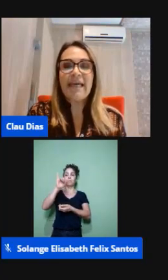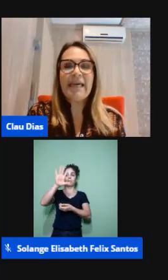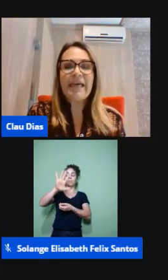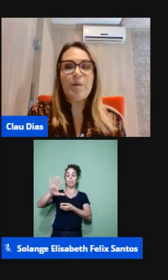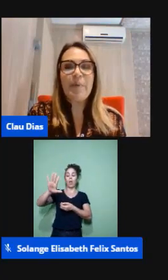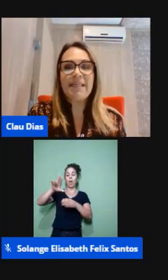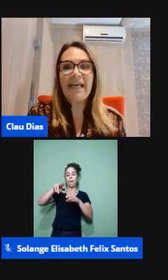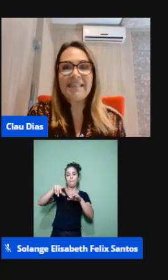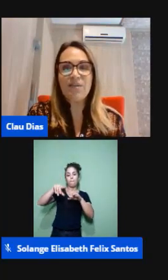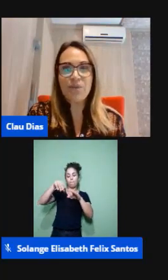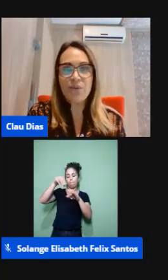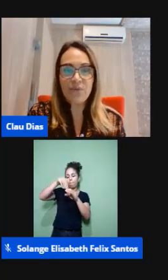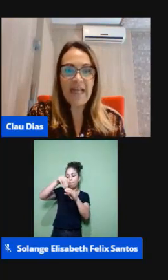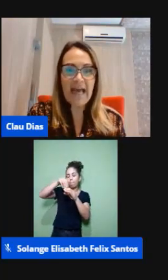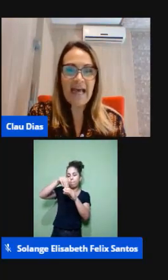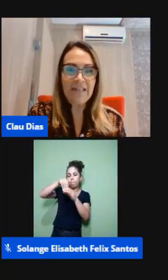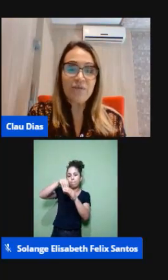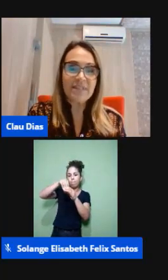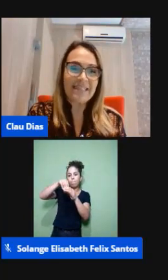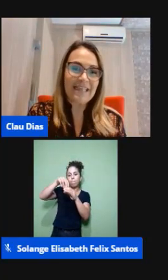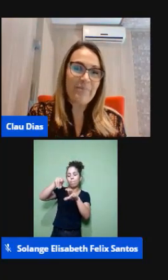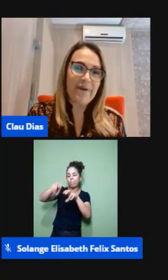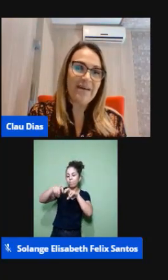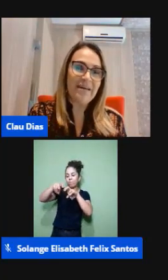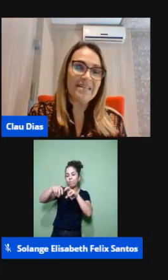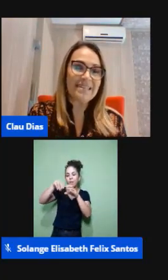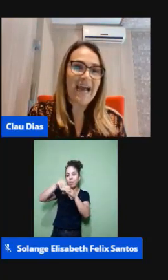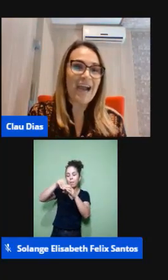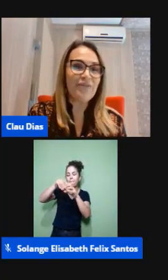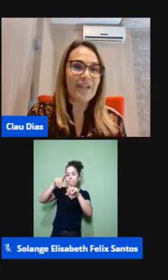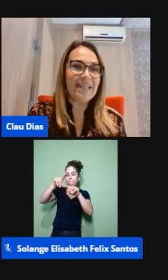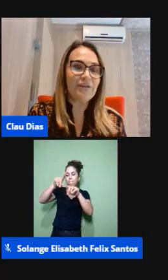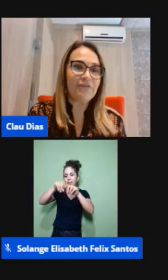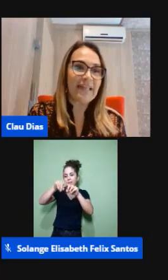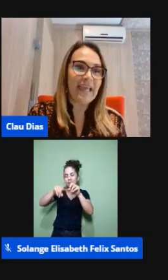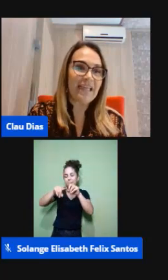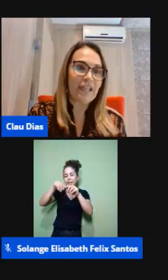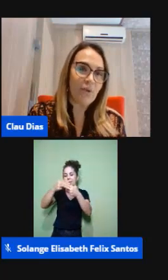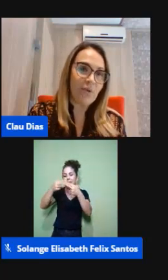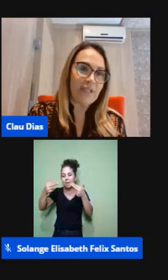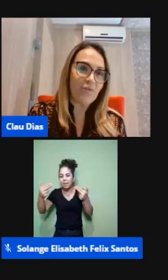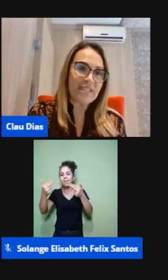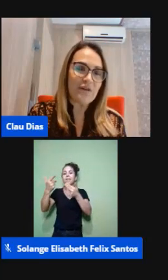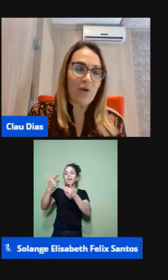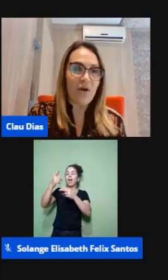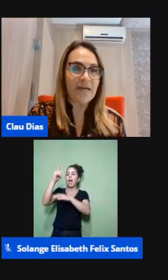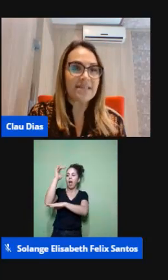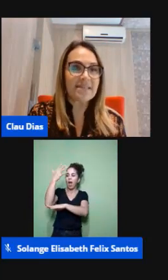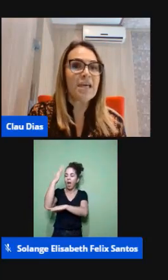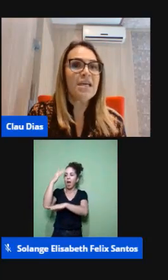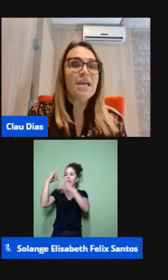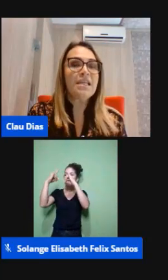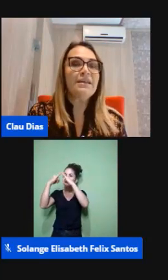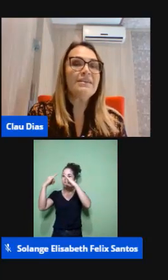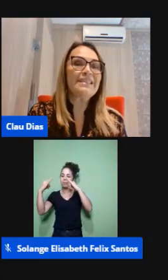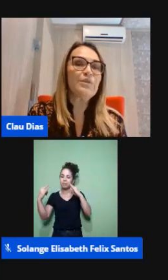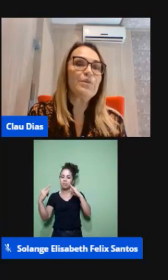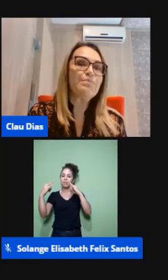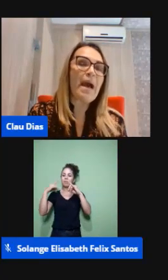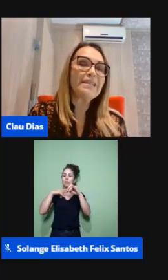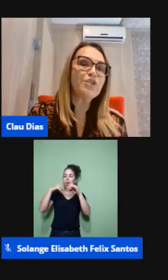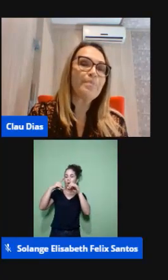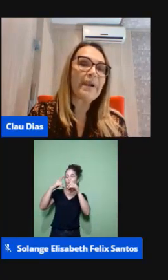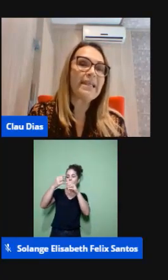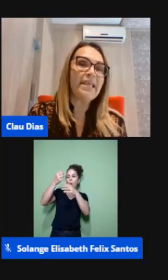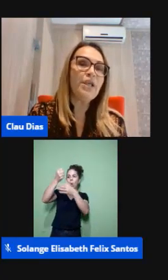plantando materiais não estruturados, as cabanas, a árvore ali que eu falei, ela colocou ali umas cordas, né? Então, assim,